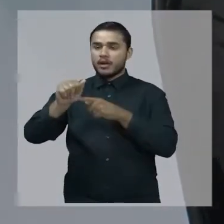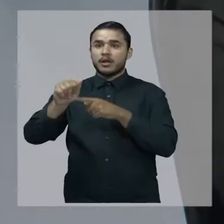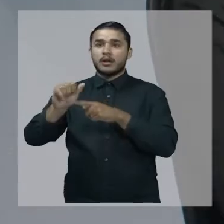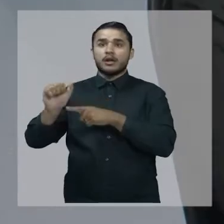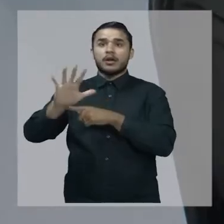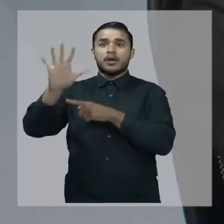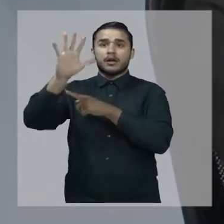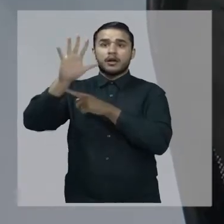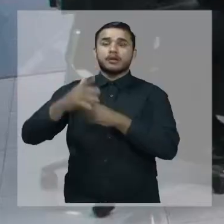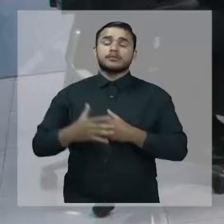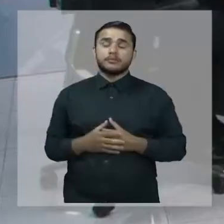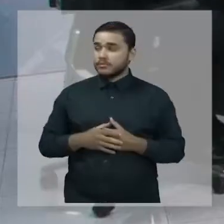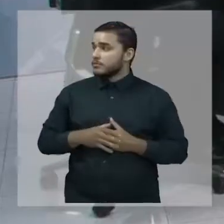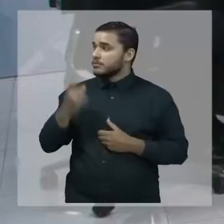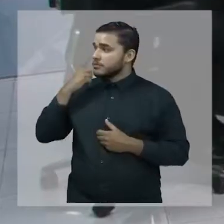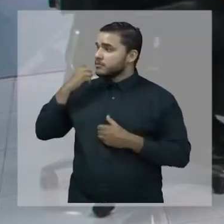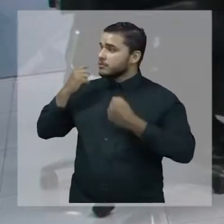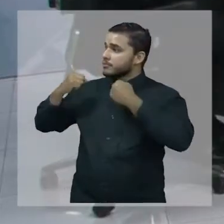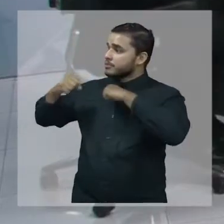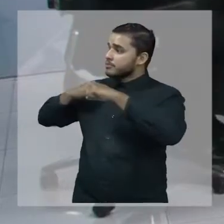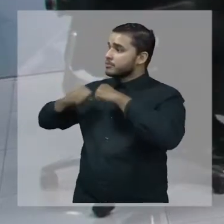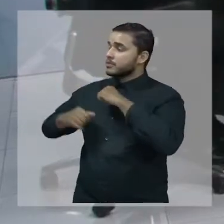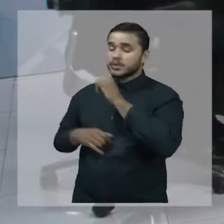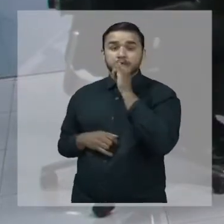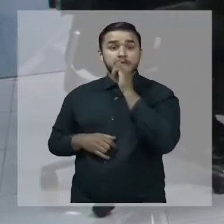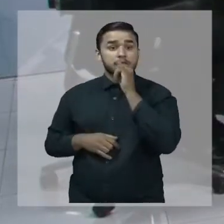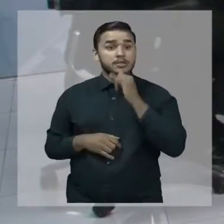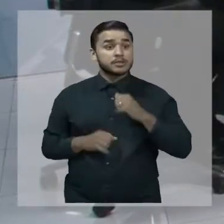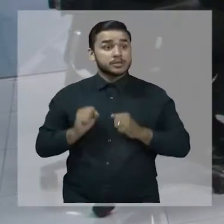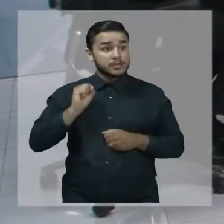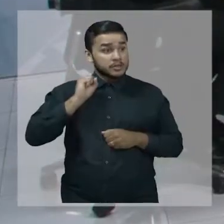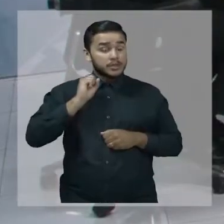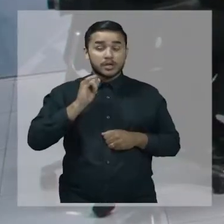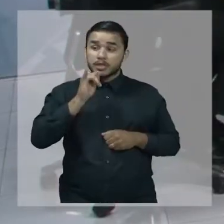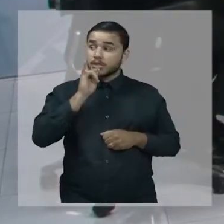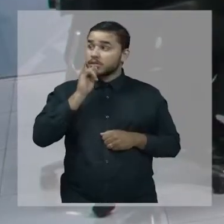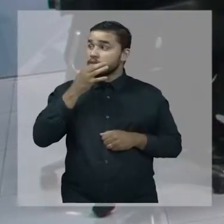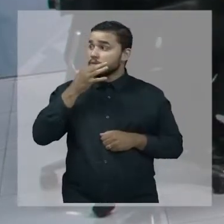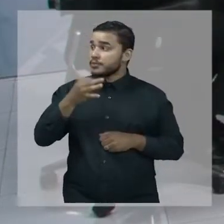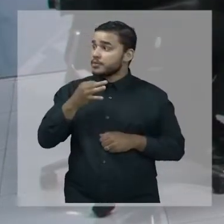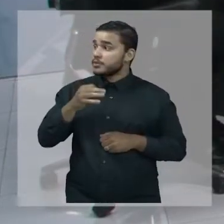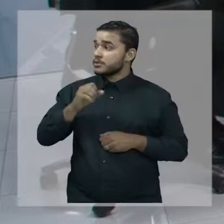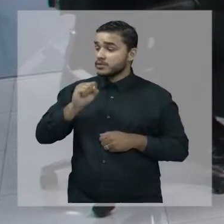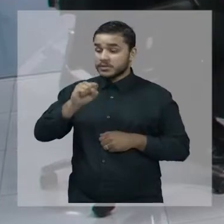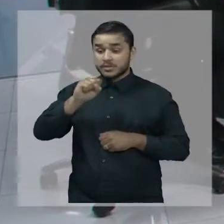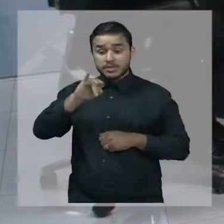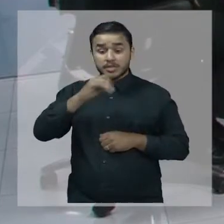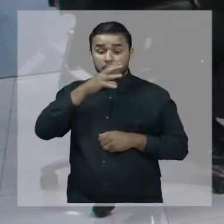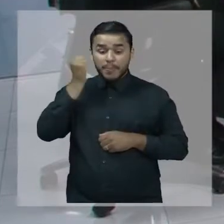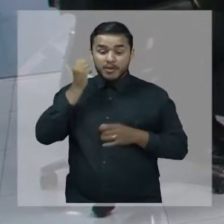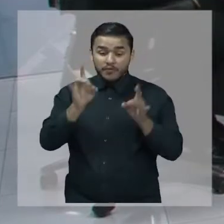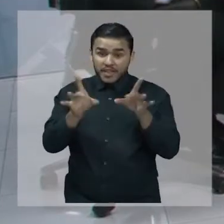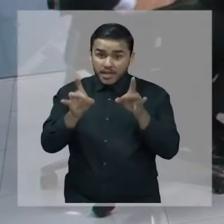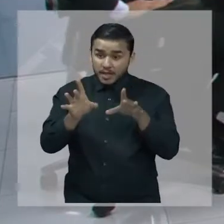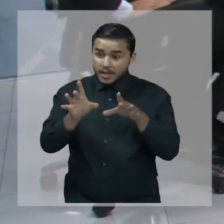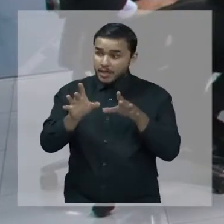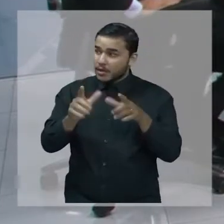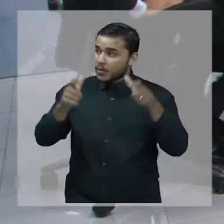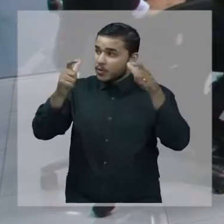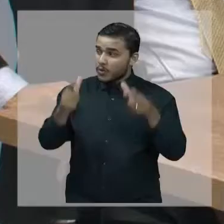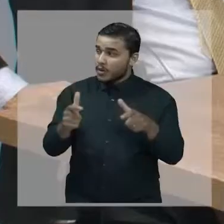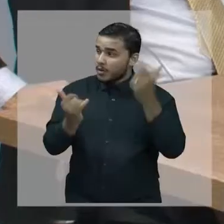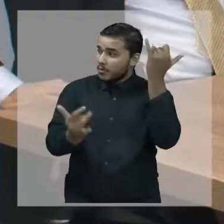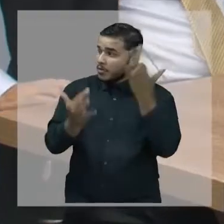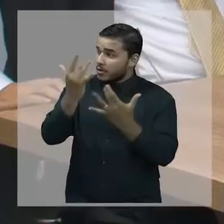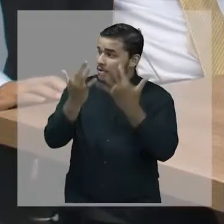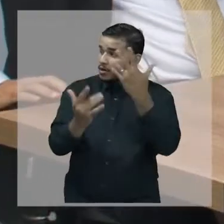Mas só isso daí caberia realmente um amplo debate. Óbvio. Quando a padaria pega fogo, a construção...